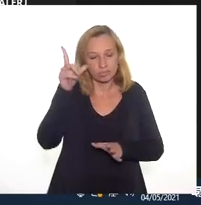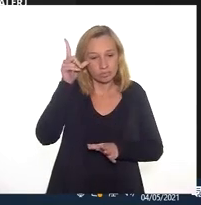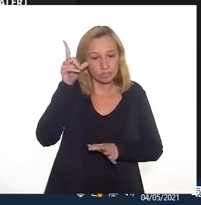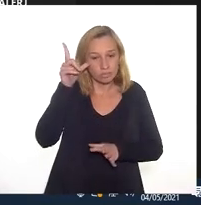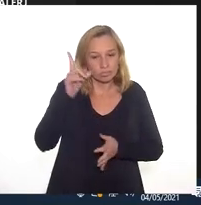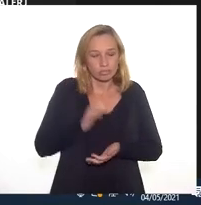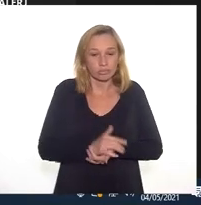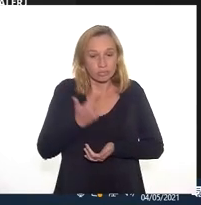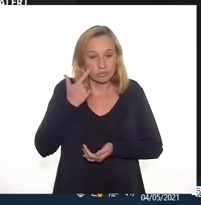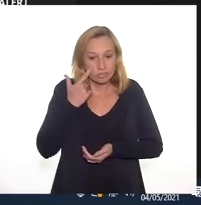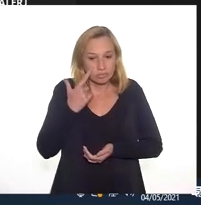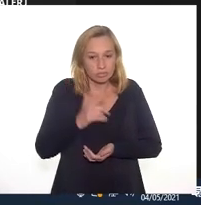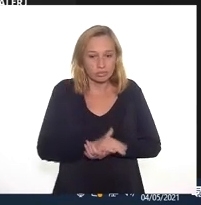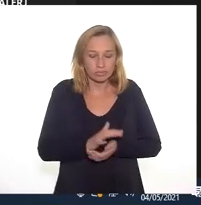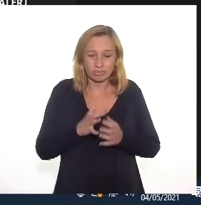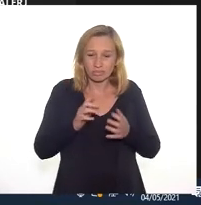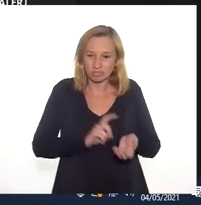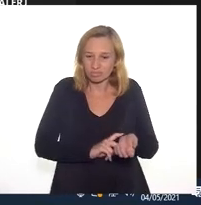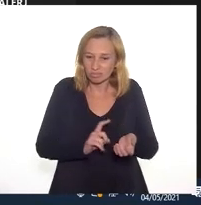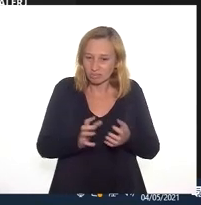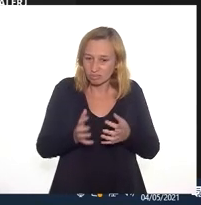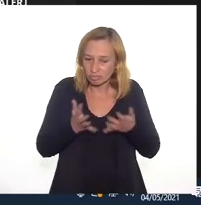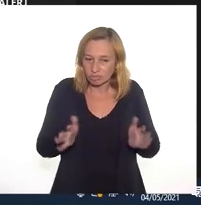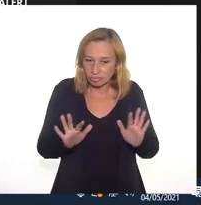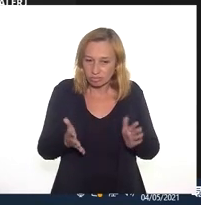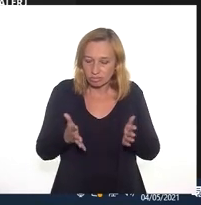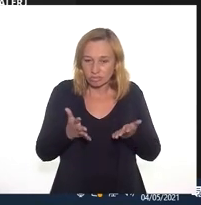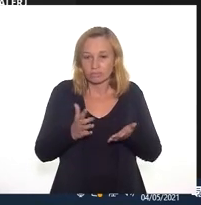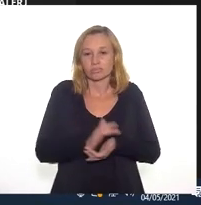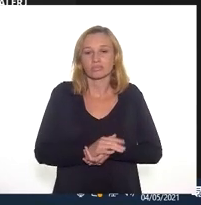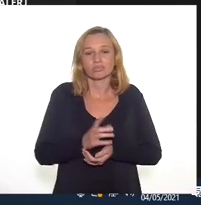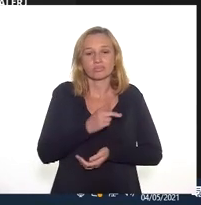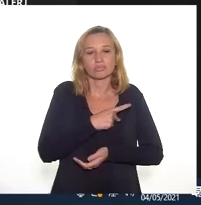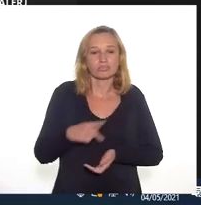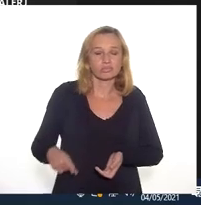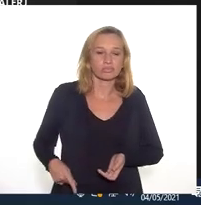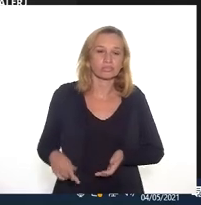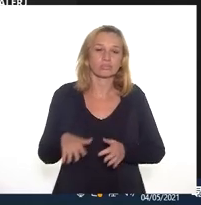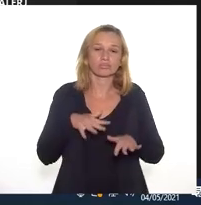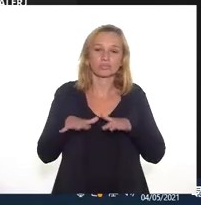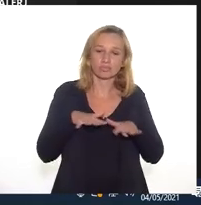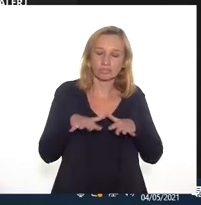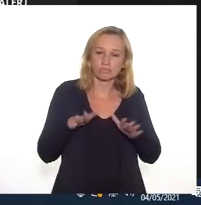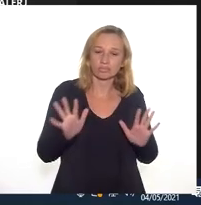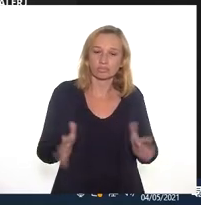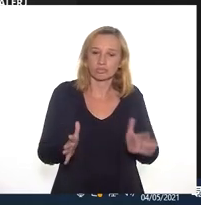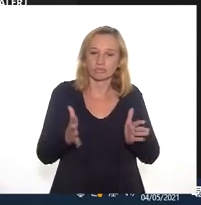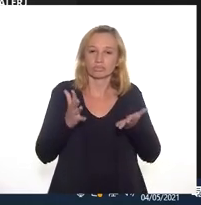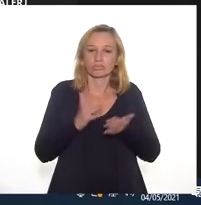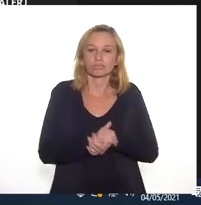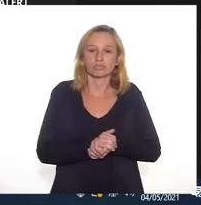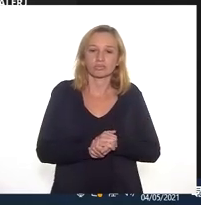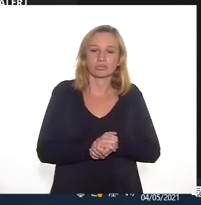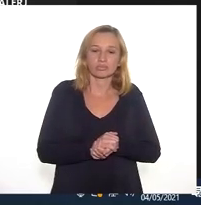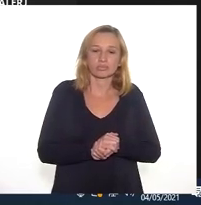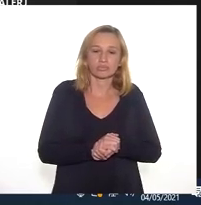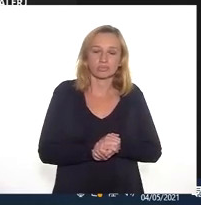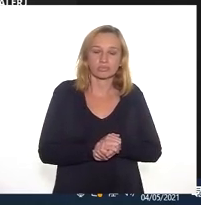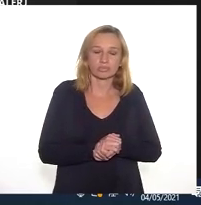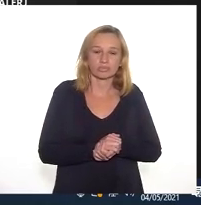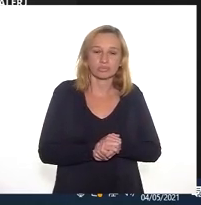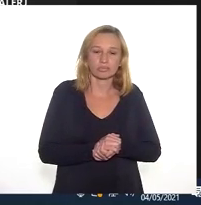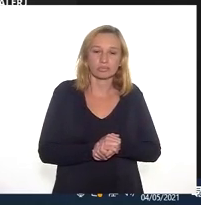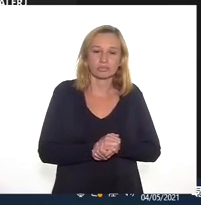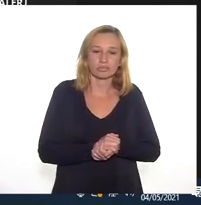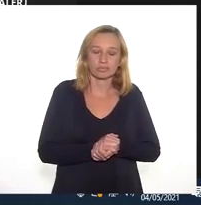Assim, essa agitação, o presidente ajudou, deu uma agitada, mobilizou. Faz o corpo no geral do